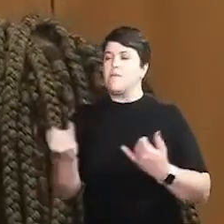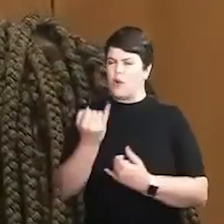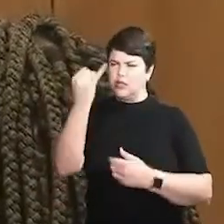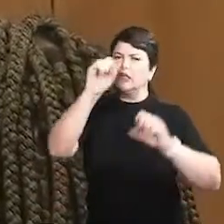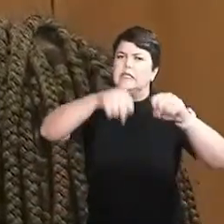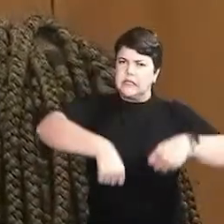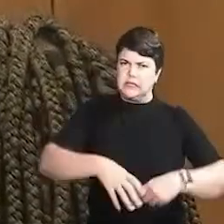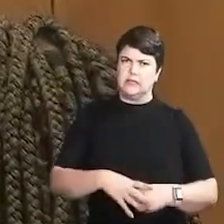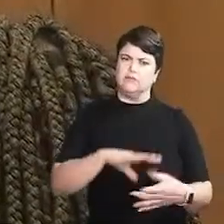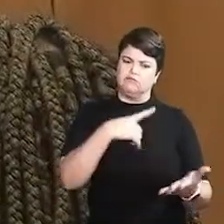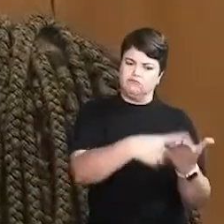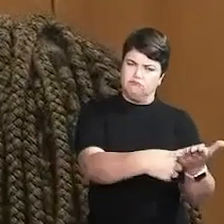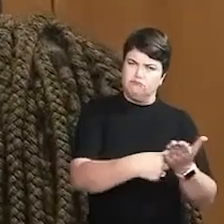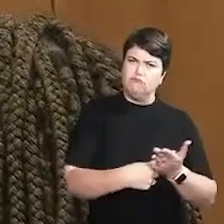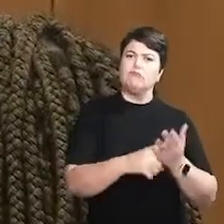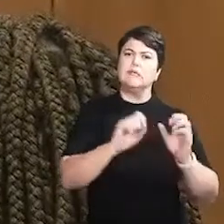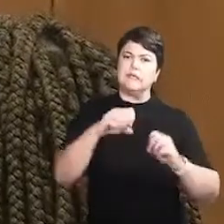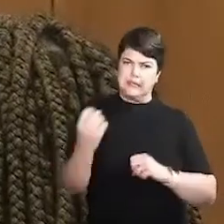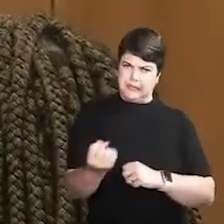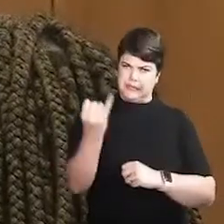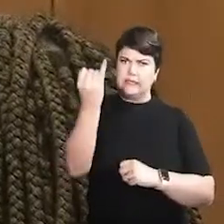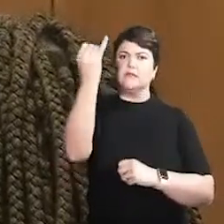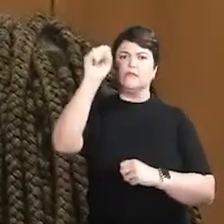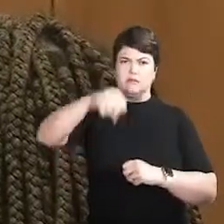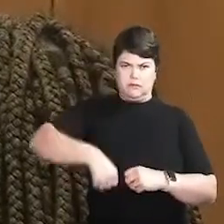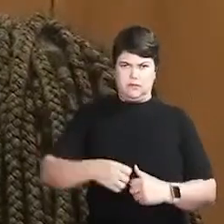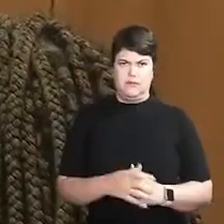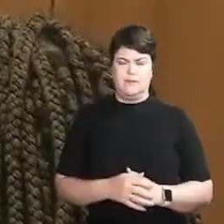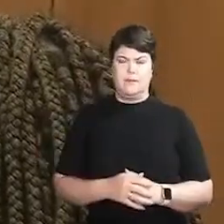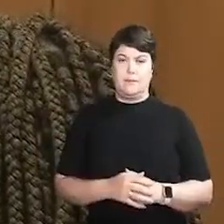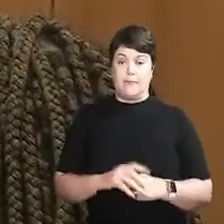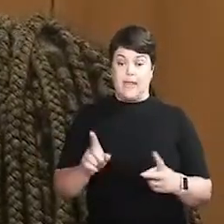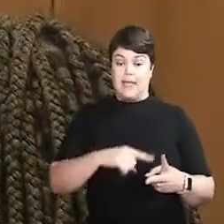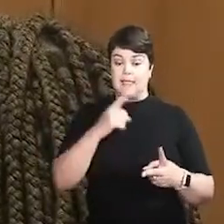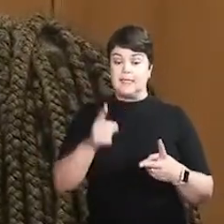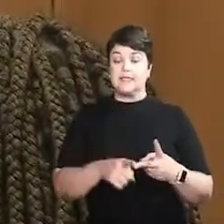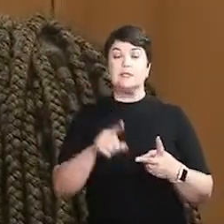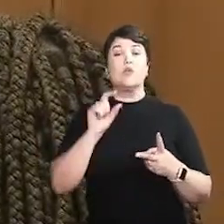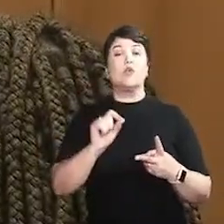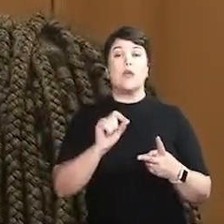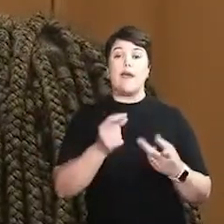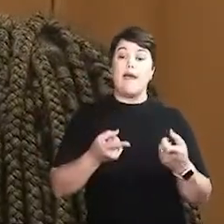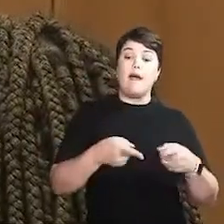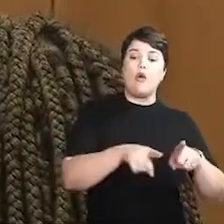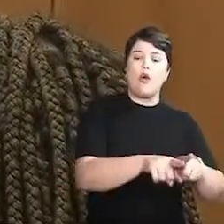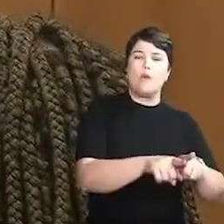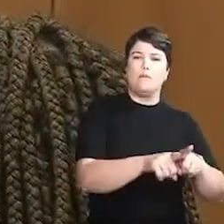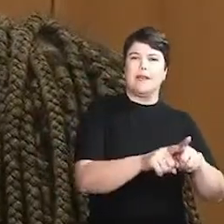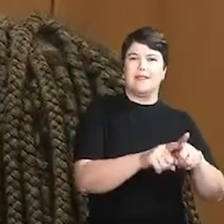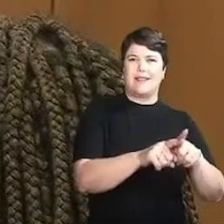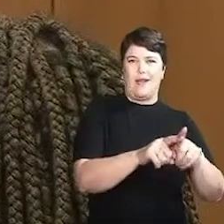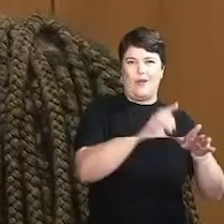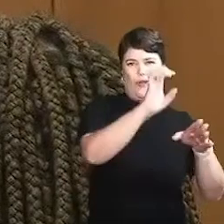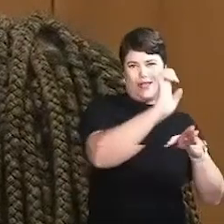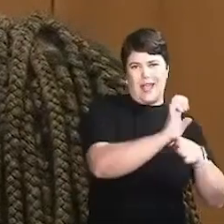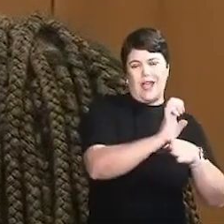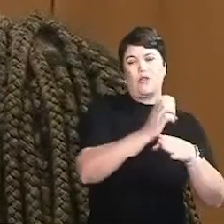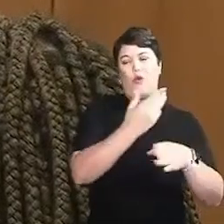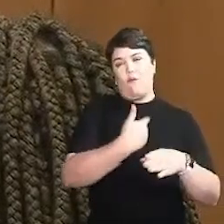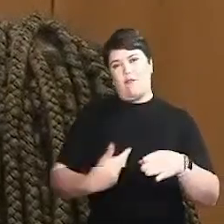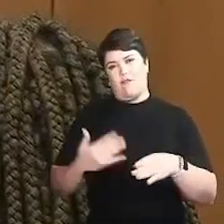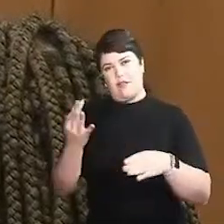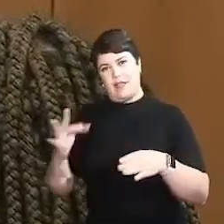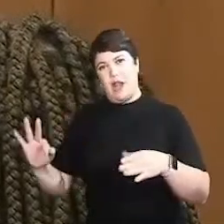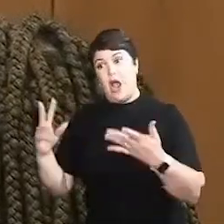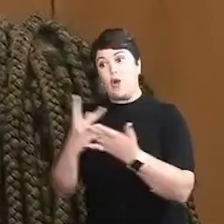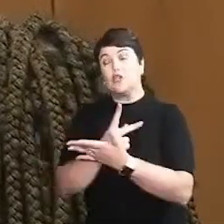Claro na questão penitenciária em segundo lugar essa cooperação Federativa não pode ocorrer apenas em